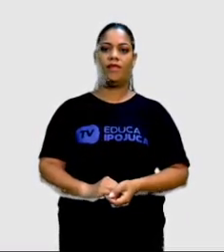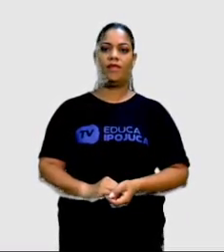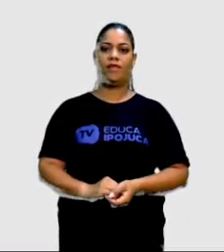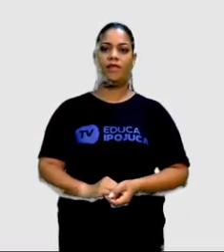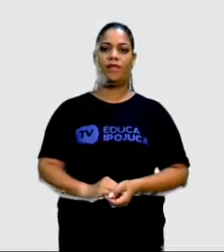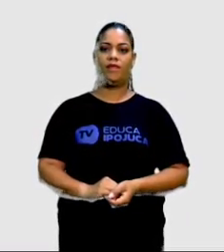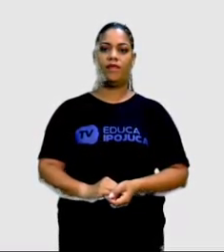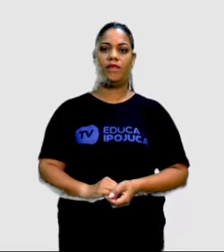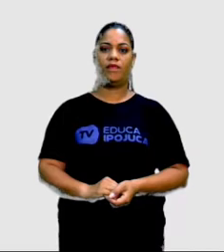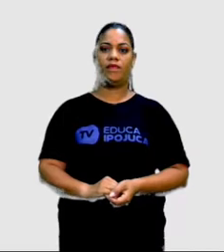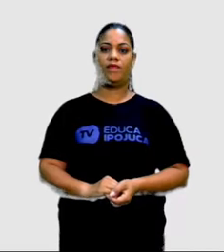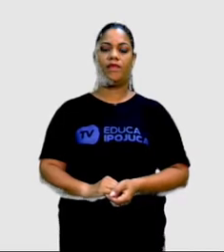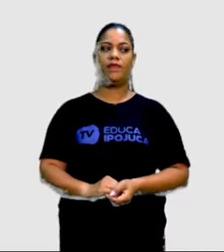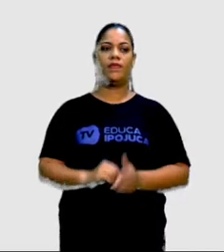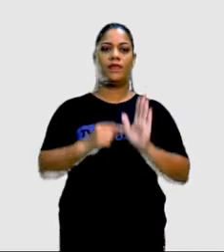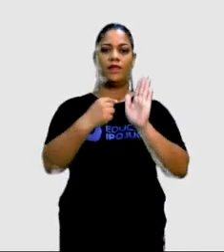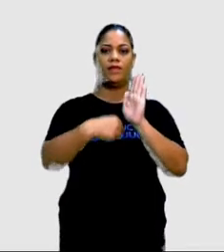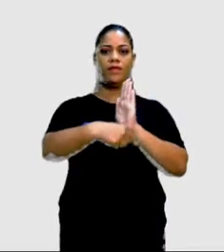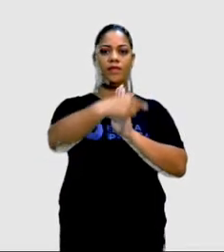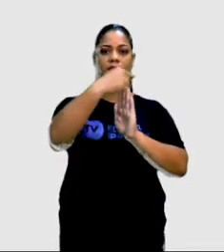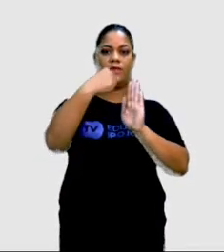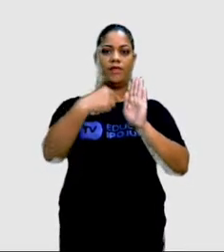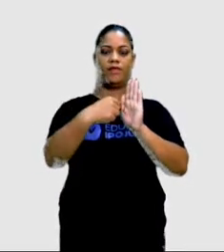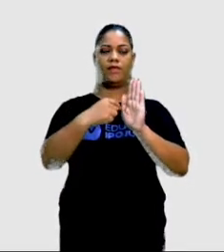e o setor circular.